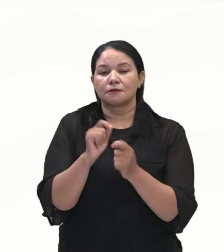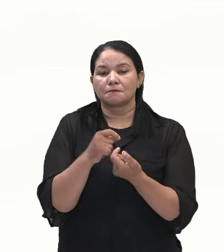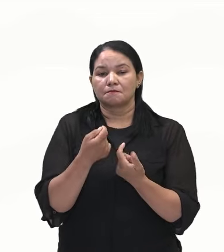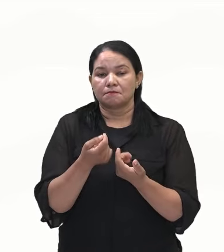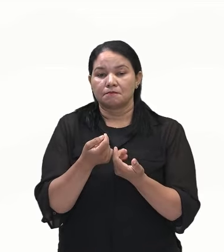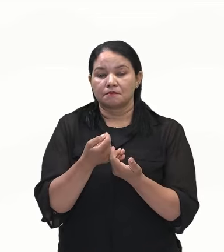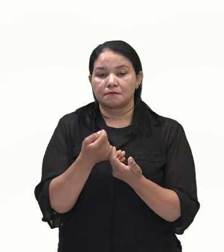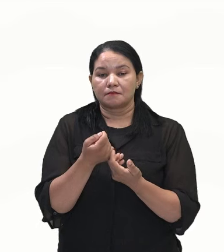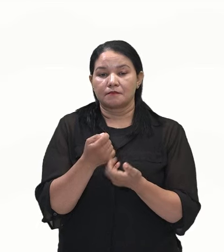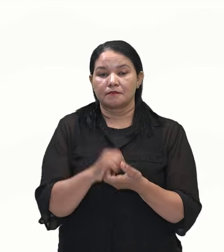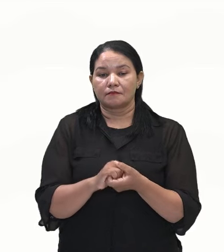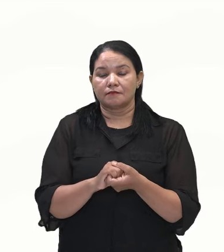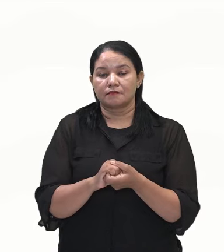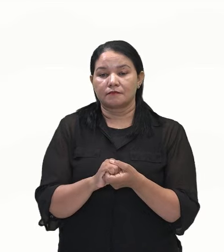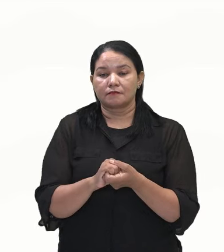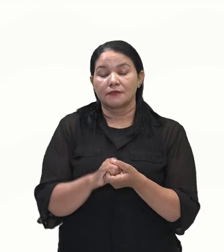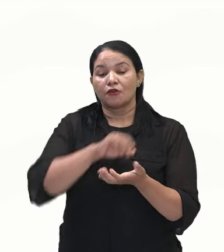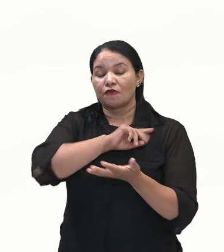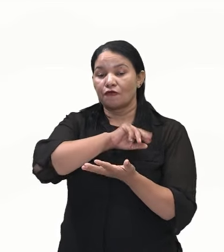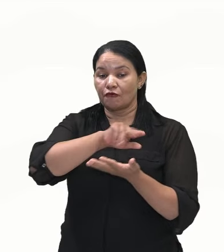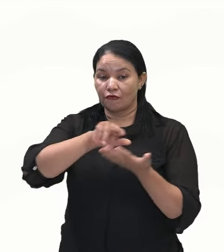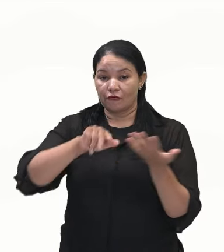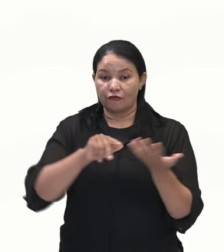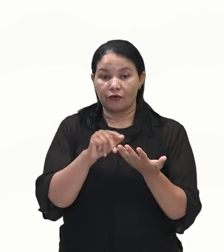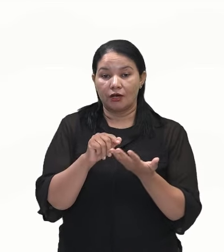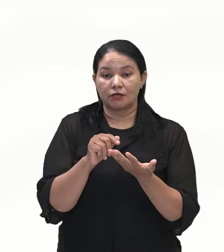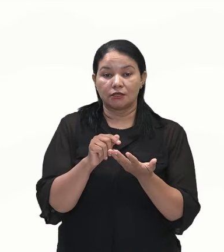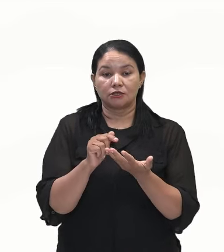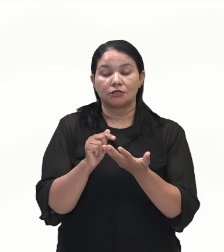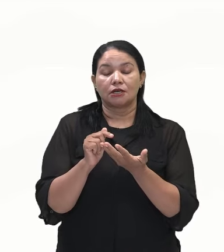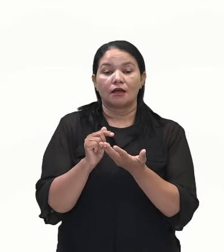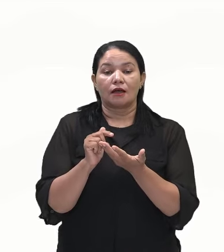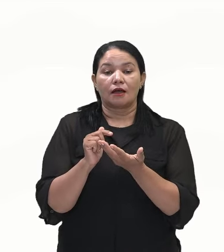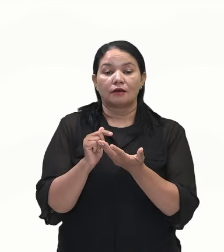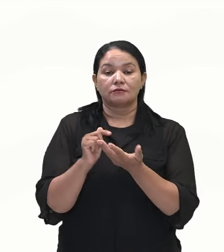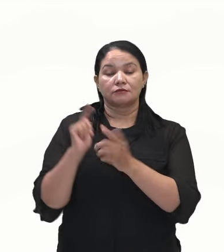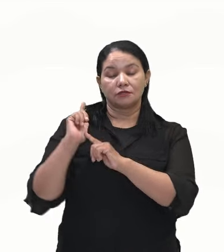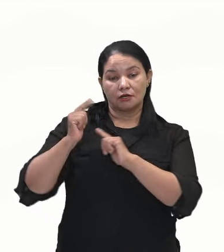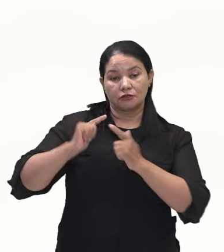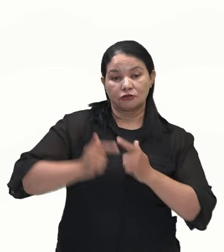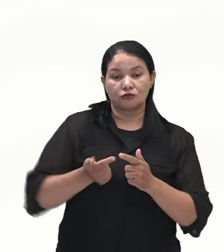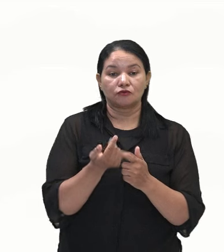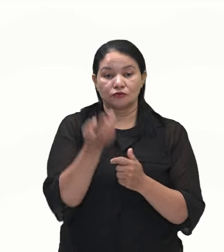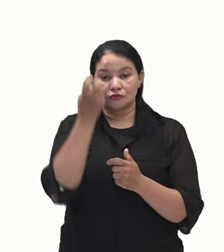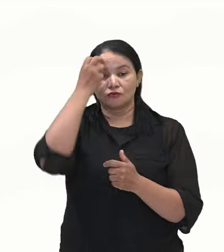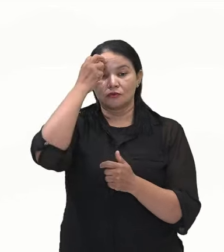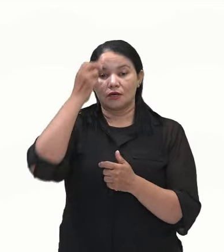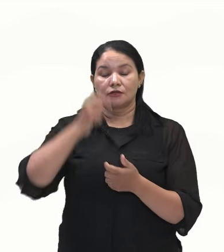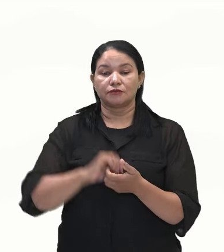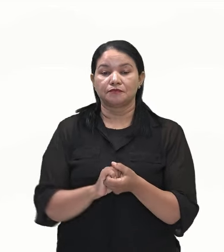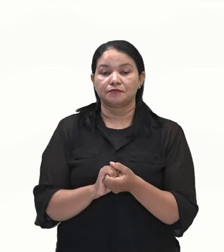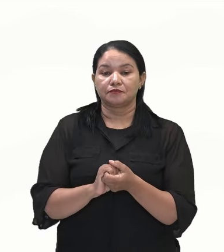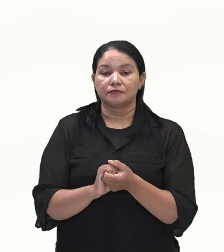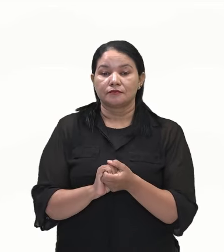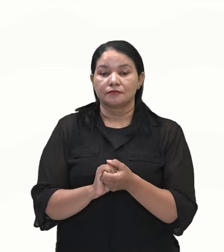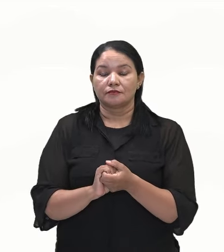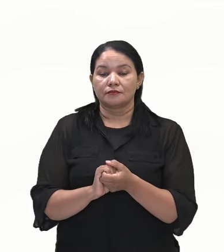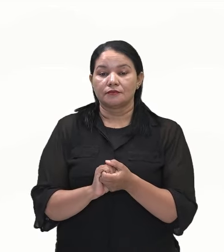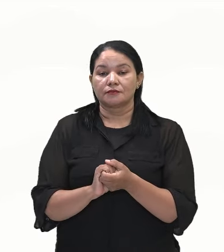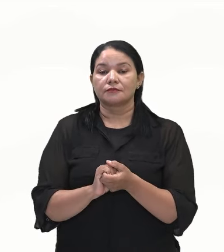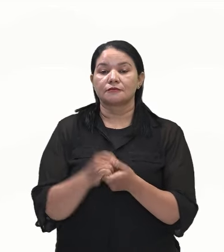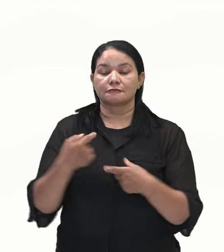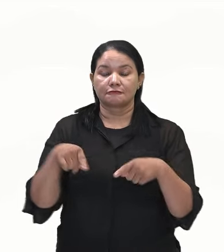traditions. Né, respeitando várias tradições culturais, and practice, e prática,